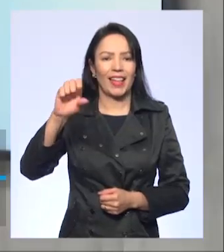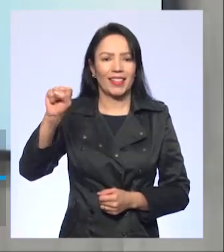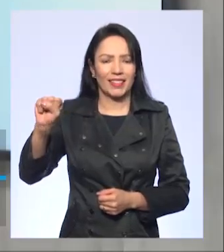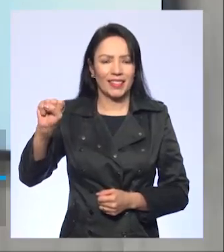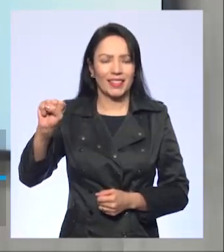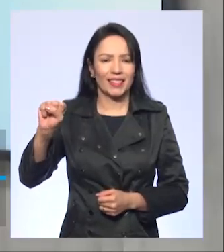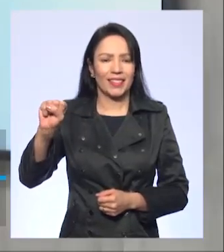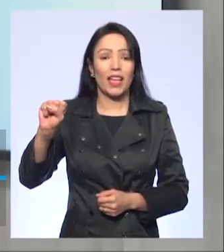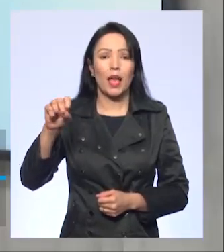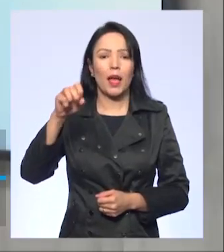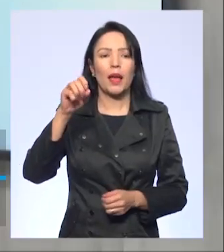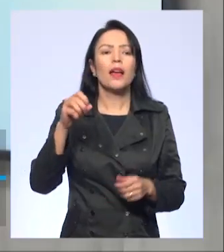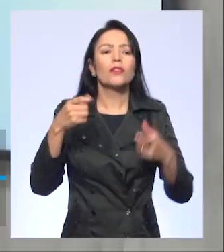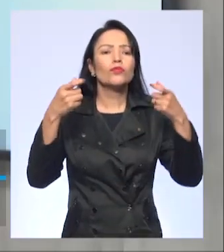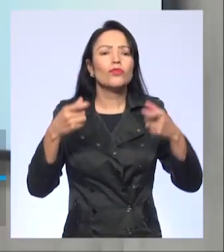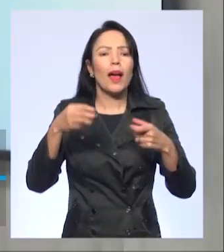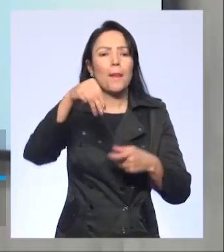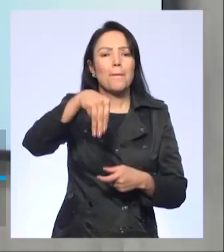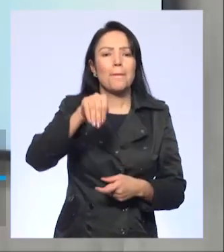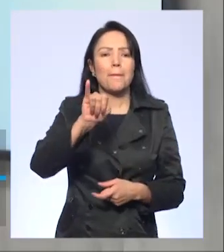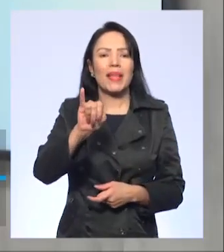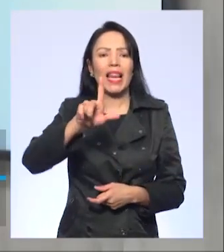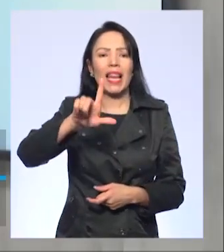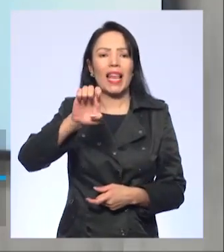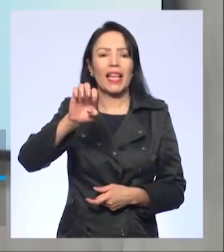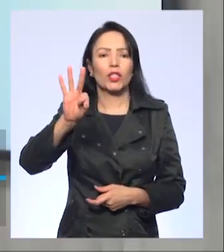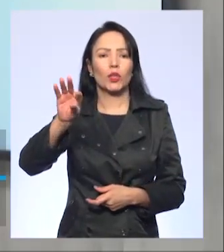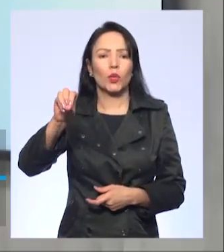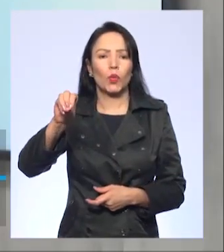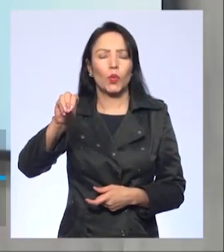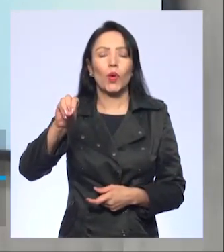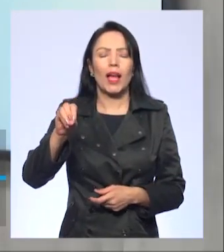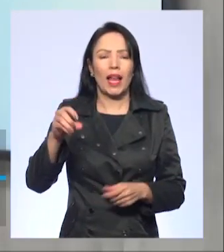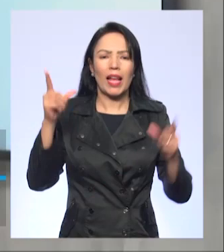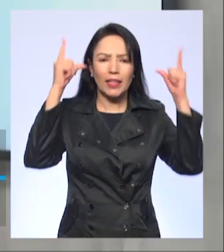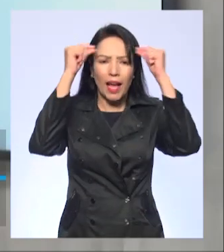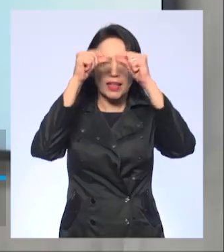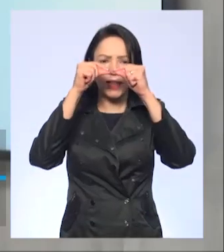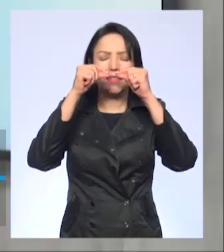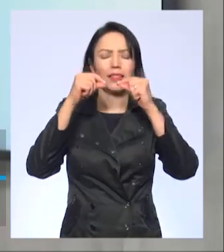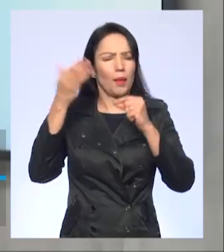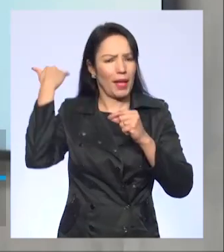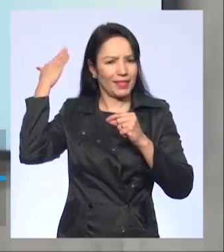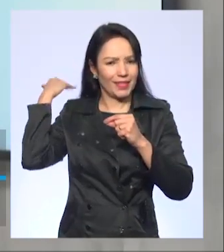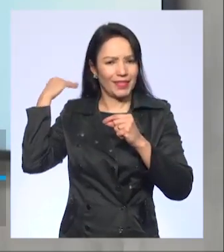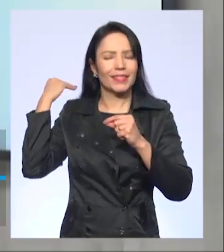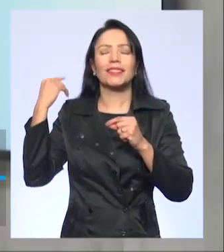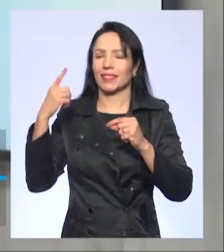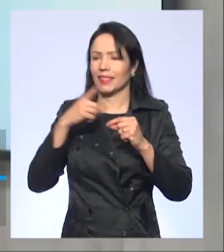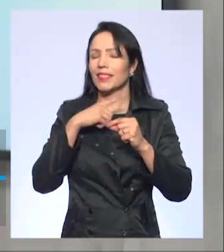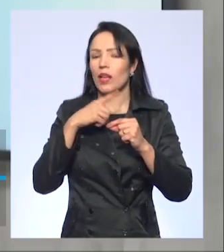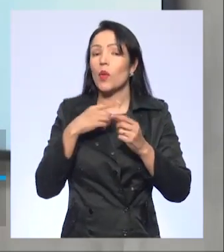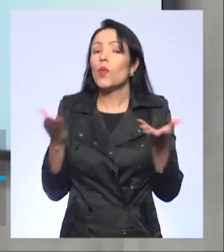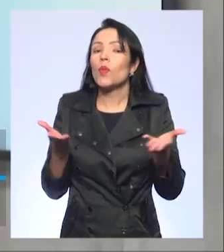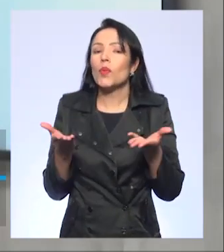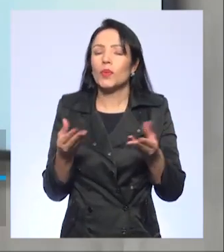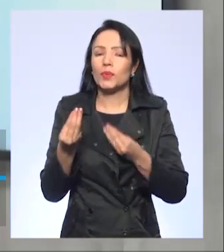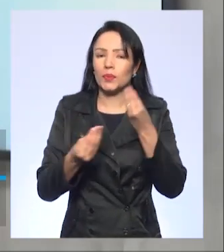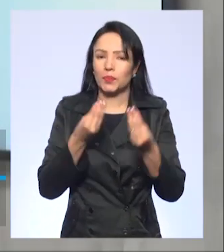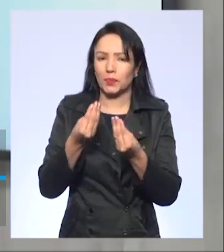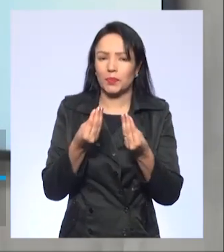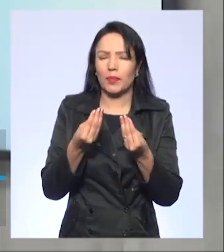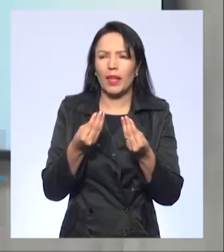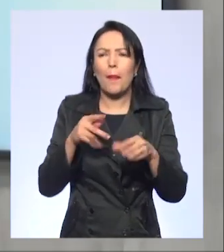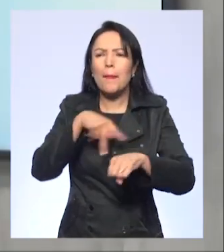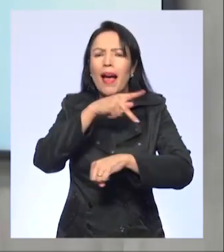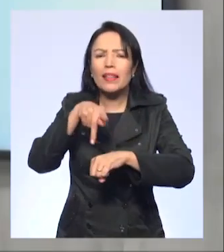Mileto. Tales de Mileto que viveu em Mileto, né, que é uma antiga colônia da Grécia, grega, que hoje é a Turquia,